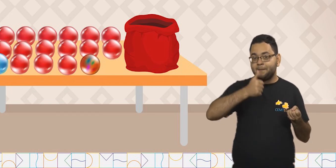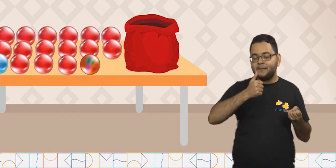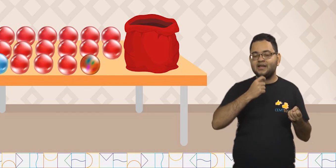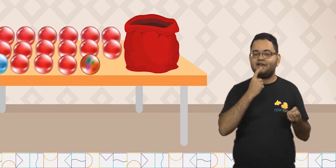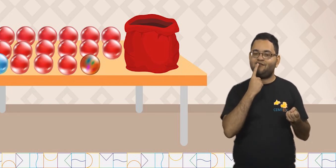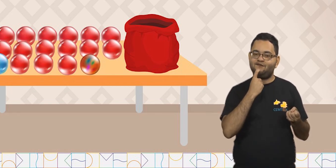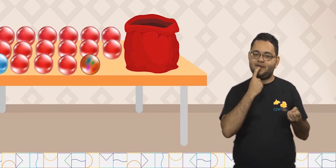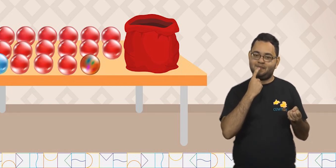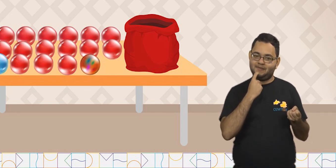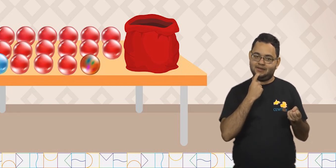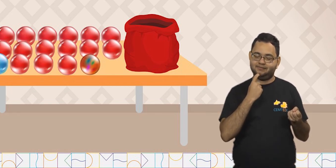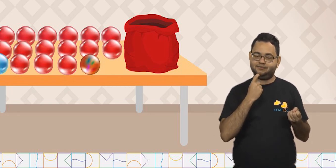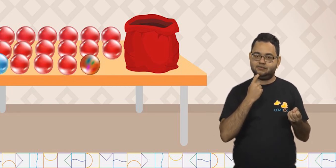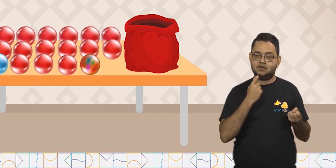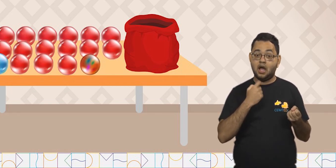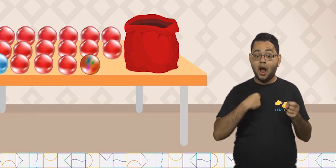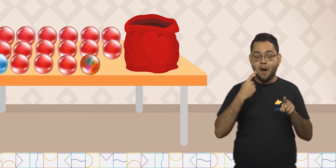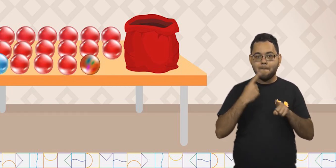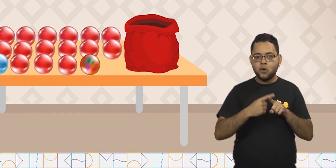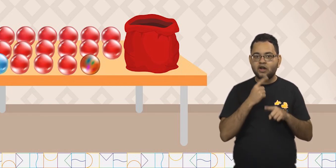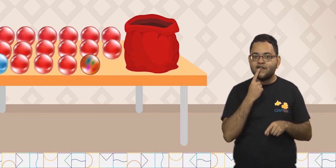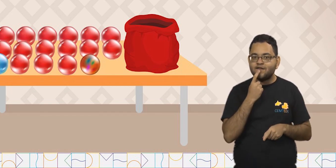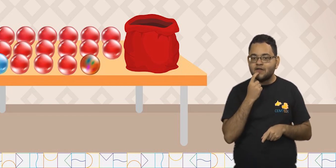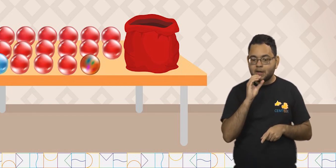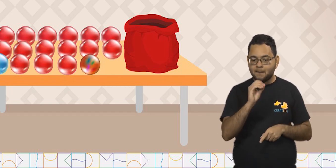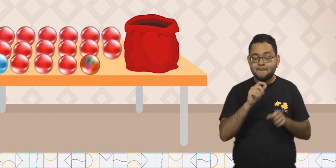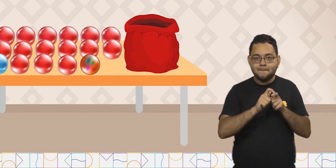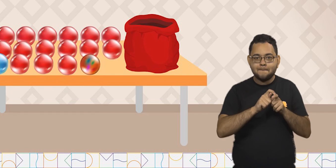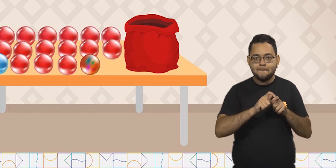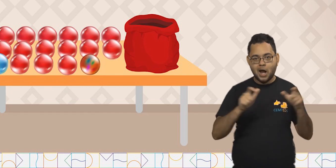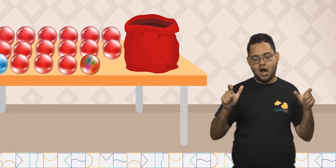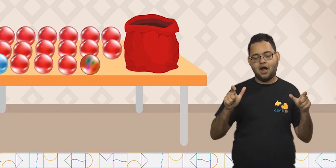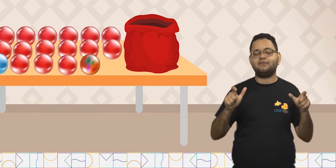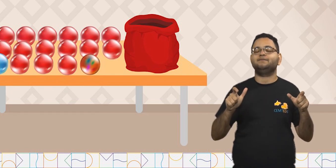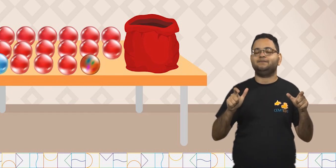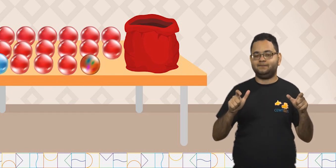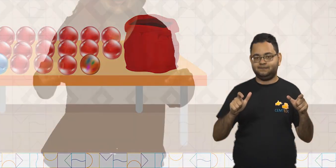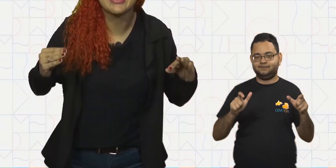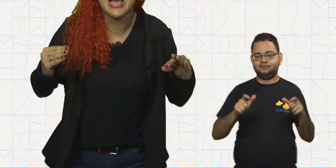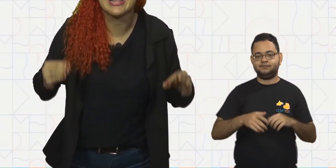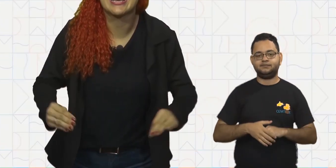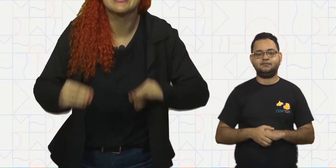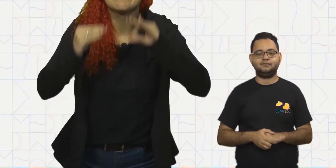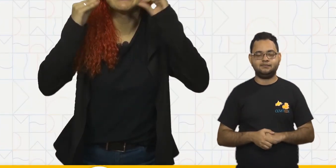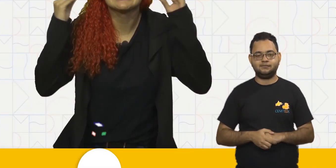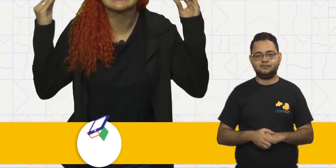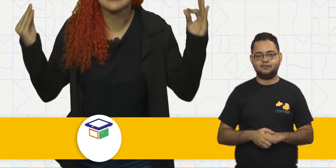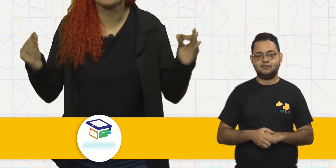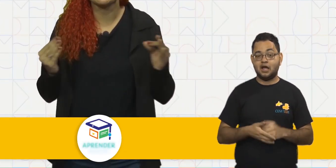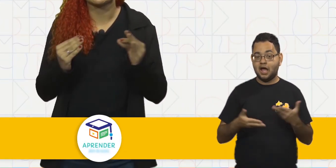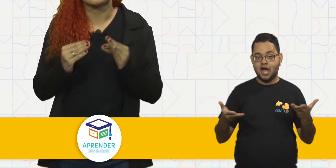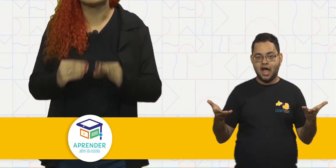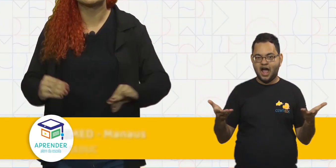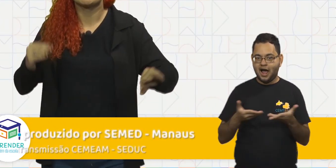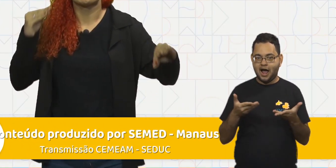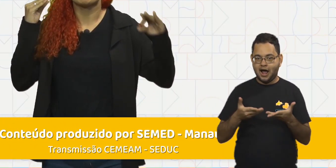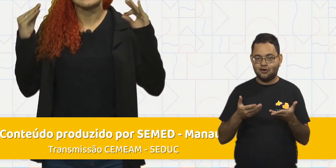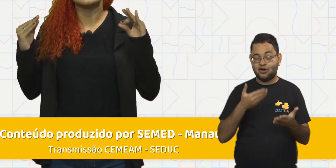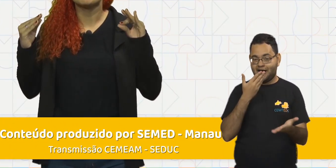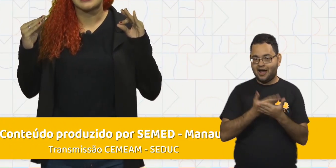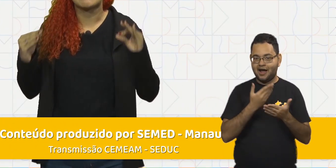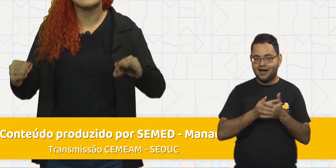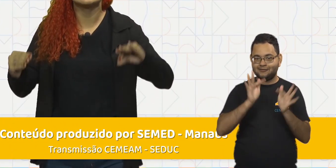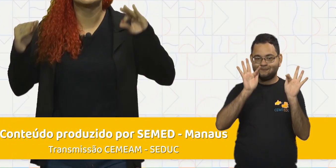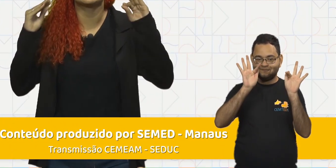porque porque elas estão é uma quantidade maior agora garotada nós terminamos